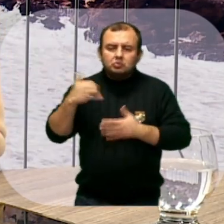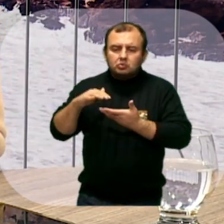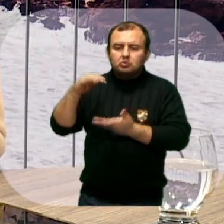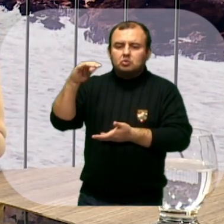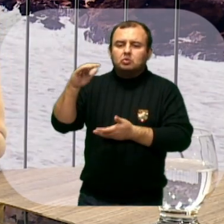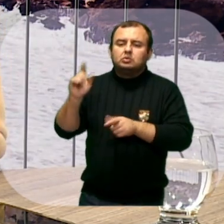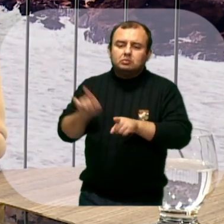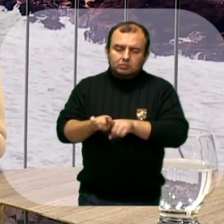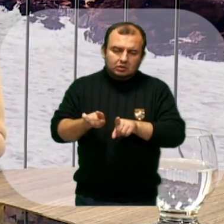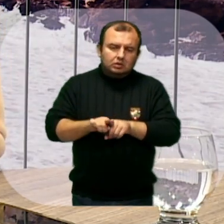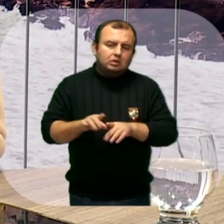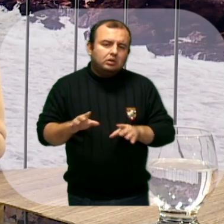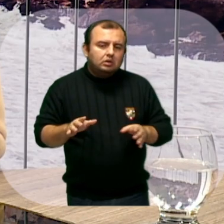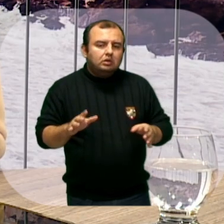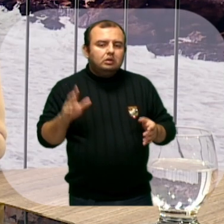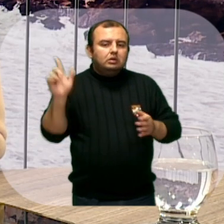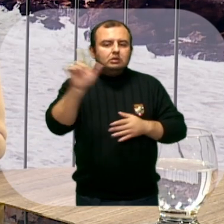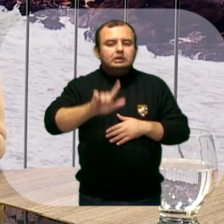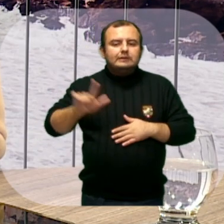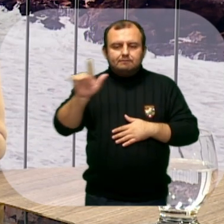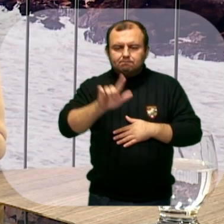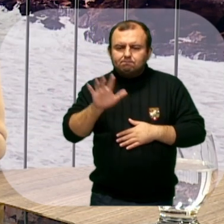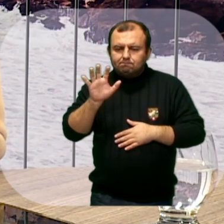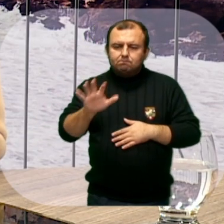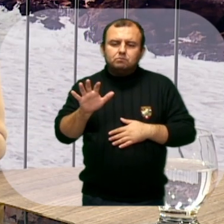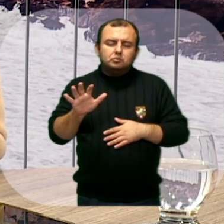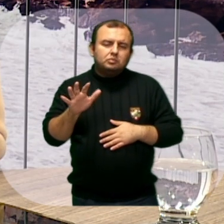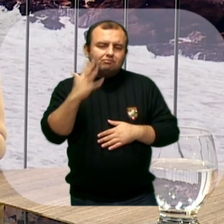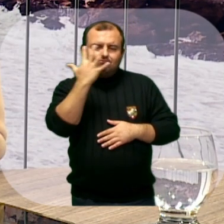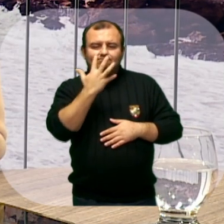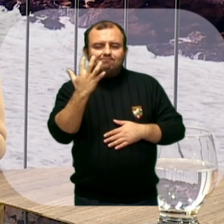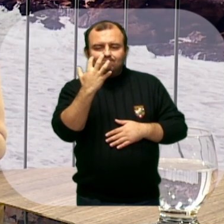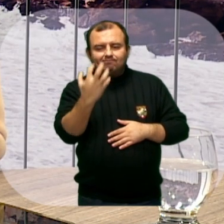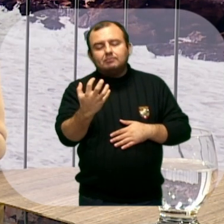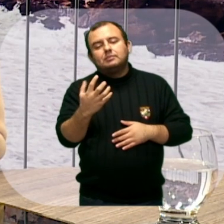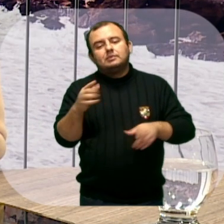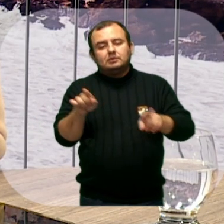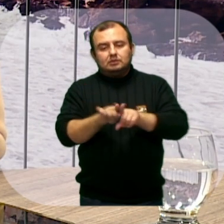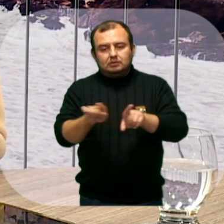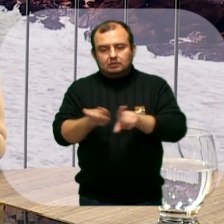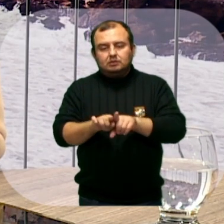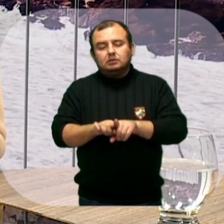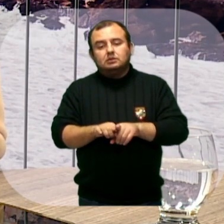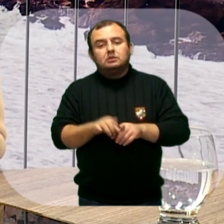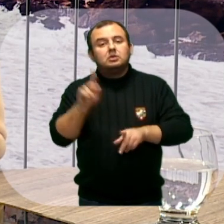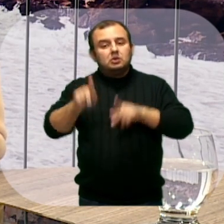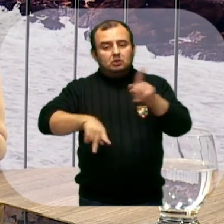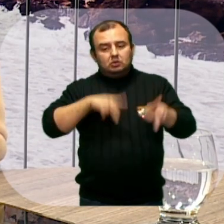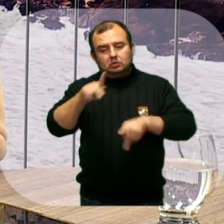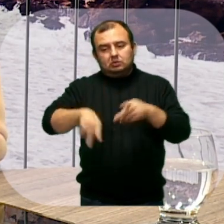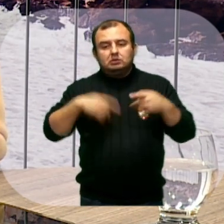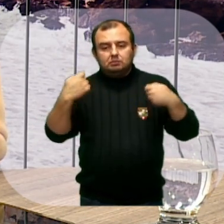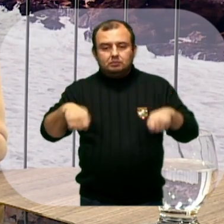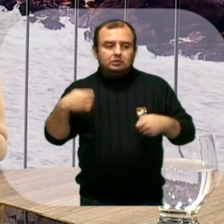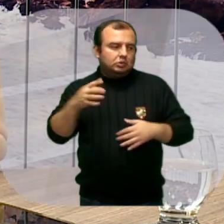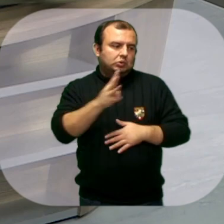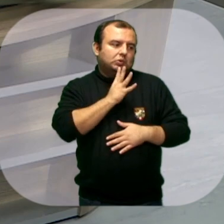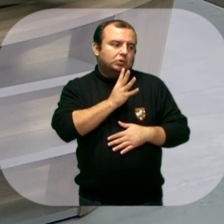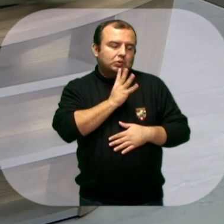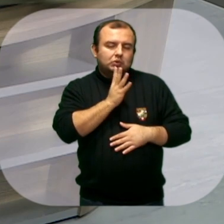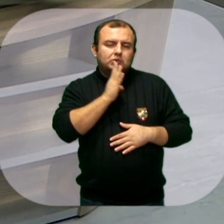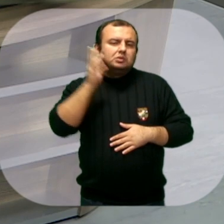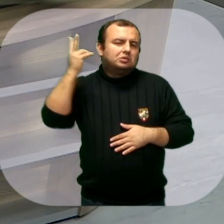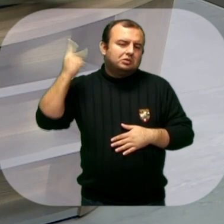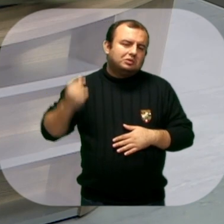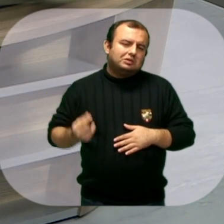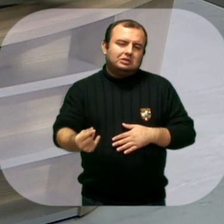idoso. Então, tem literaturas assim que nos encantam e a população precisa conhecer. Né? E são